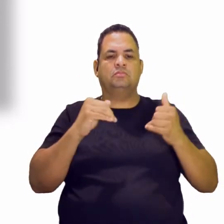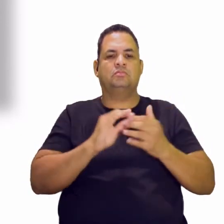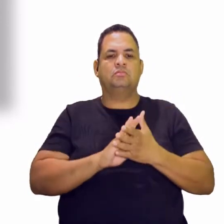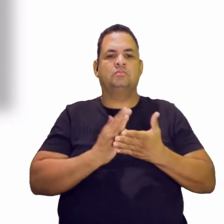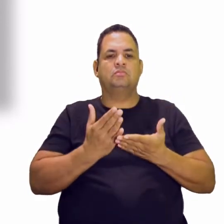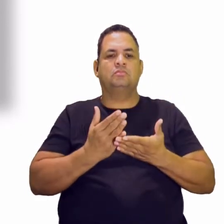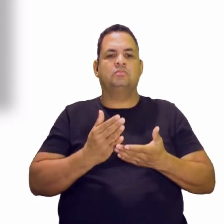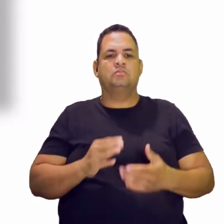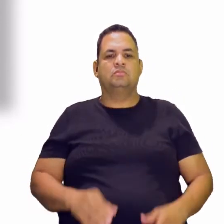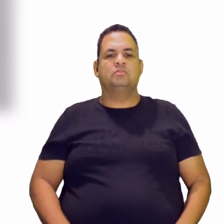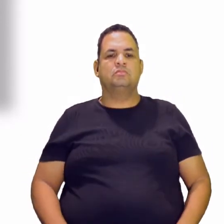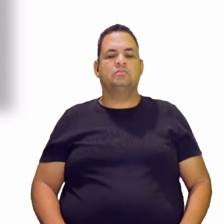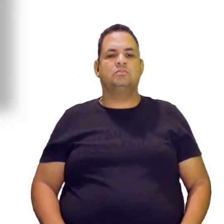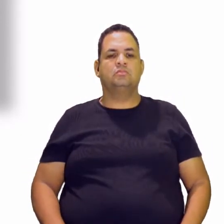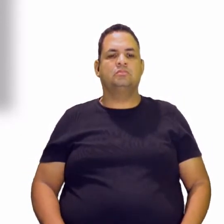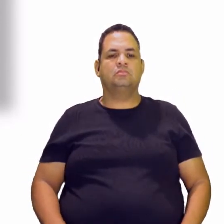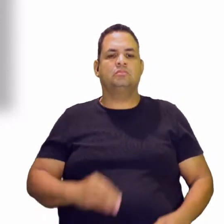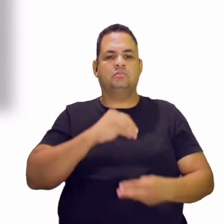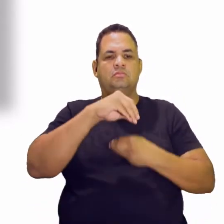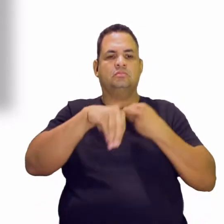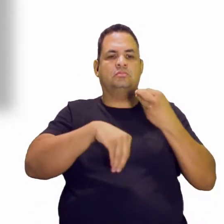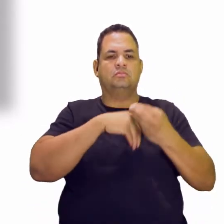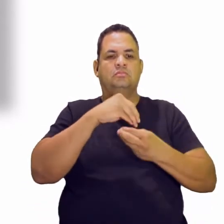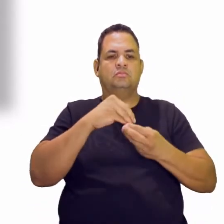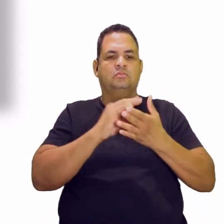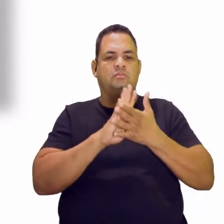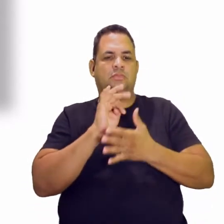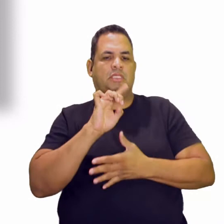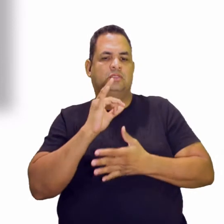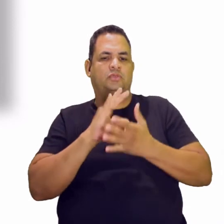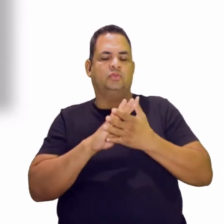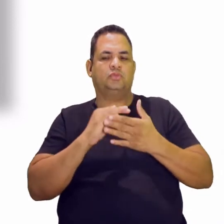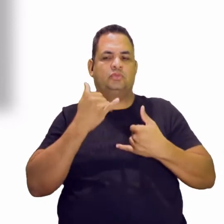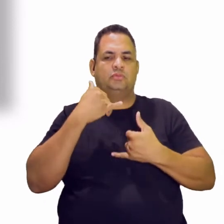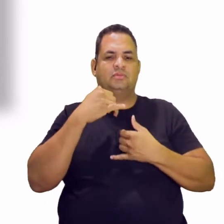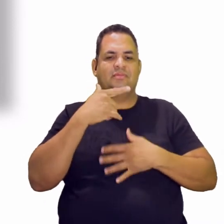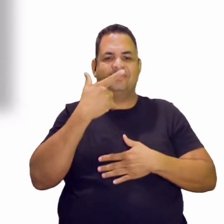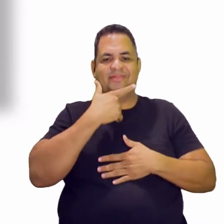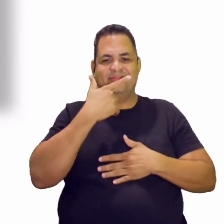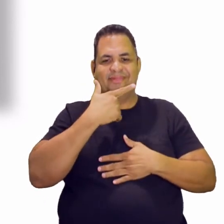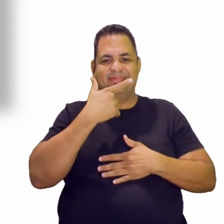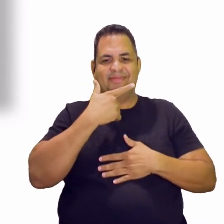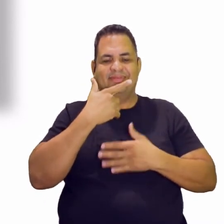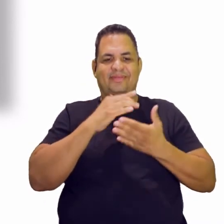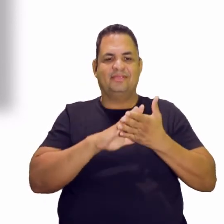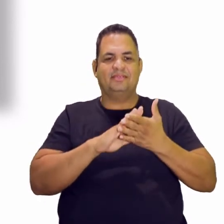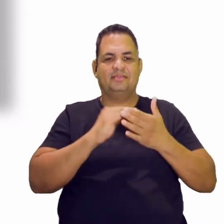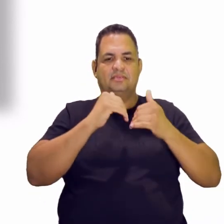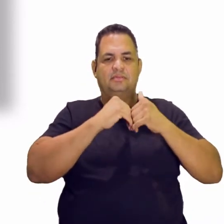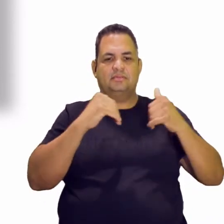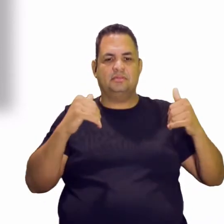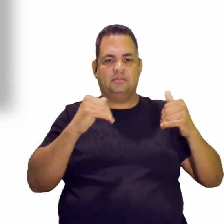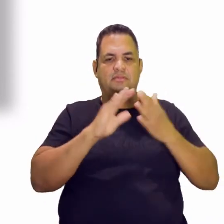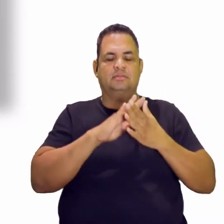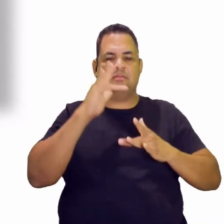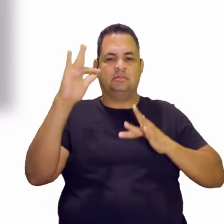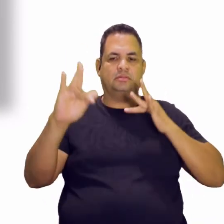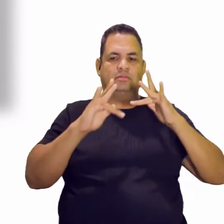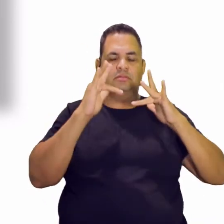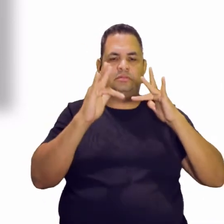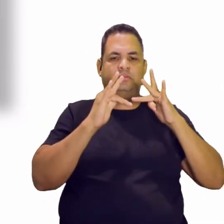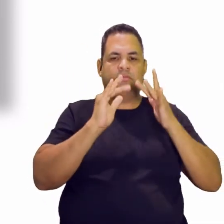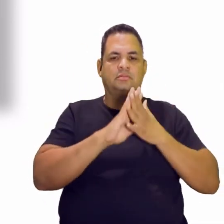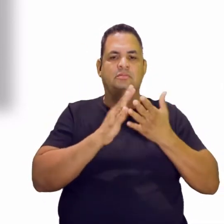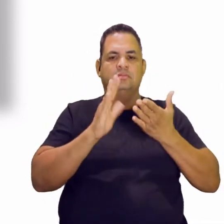da unidade de ação, mistura o trágico com o cômico. Houve também ruptura das unidades clássicas